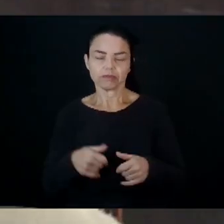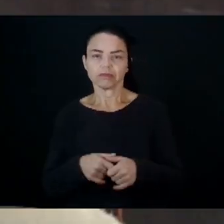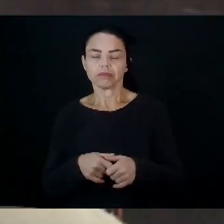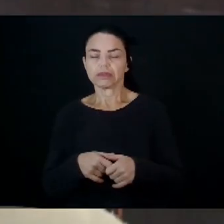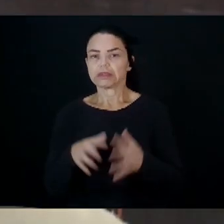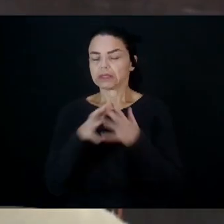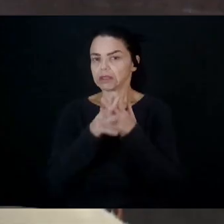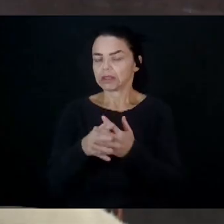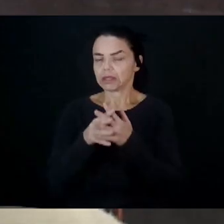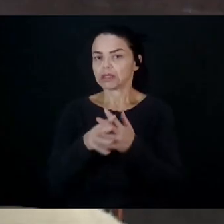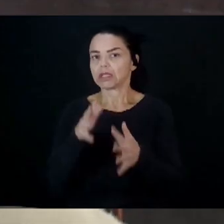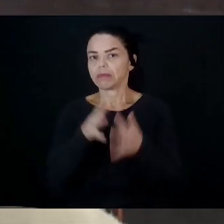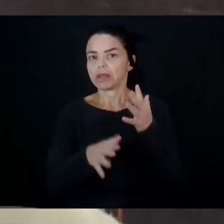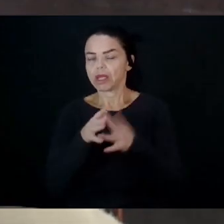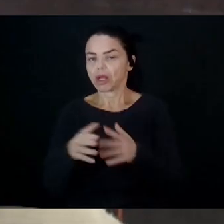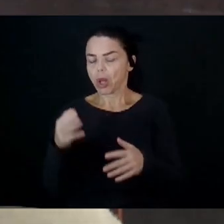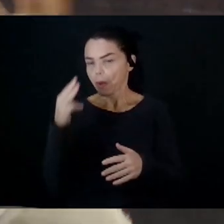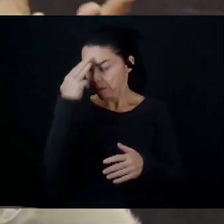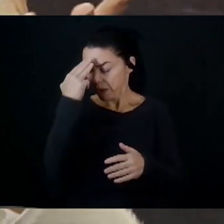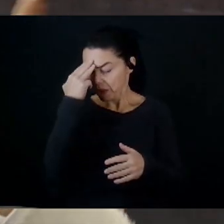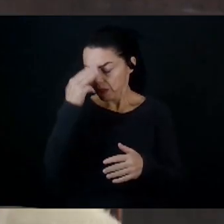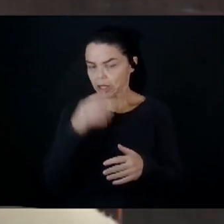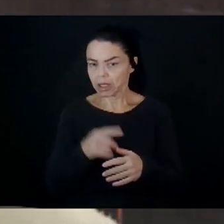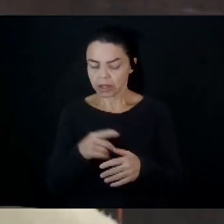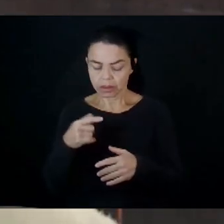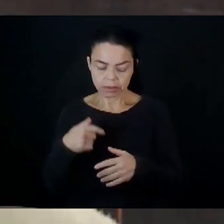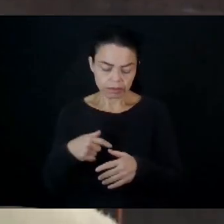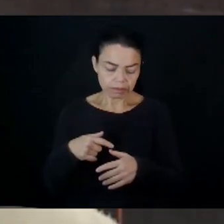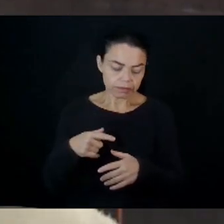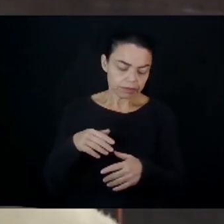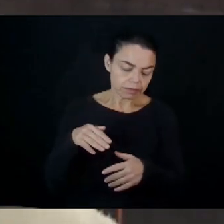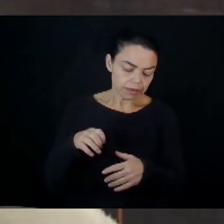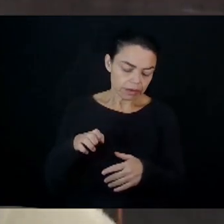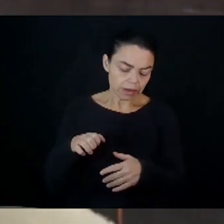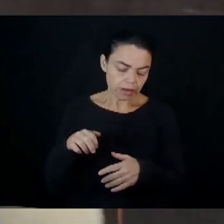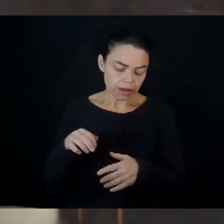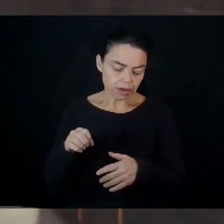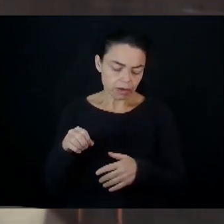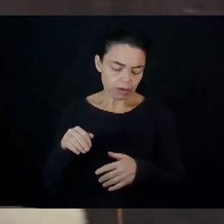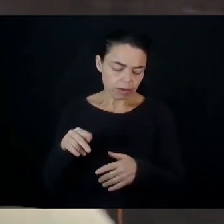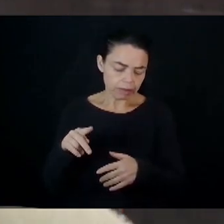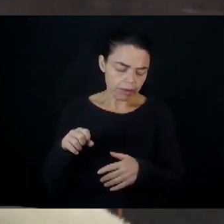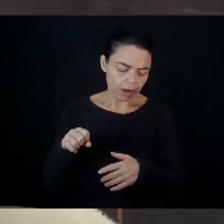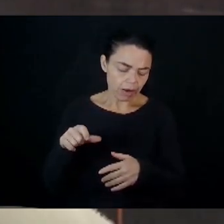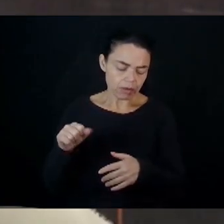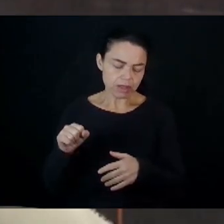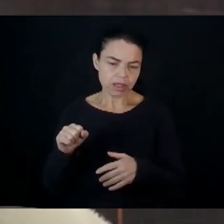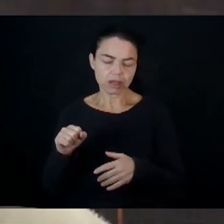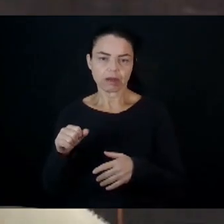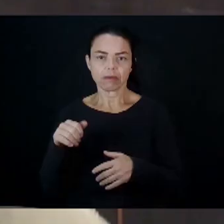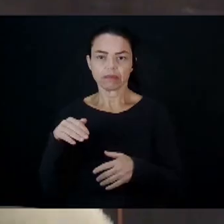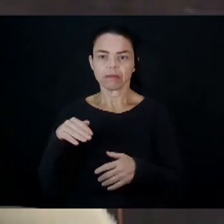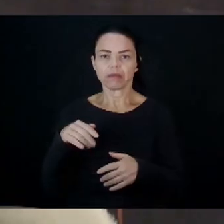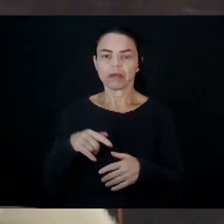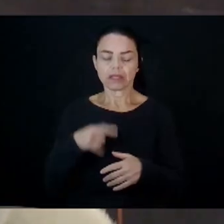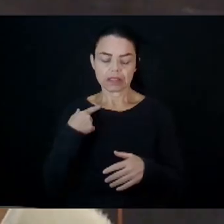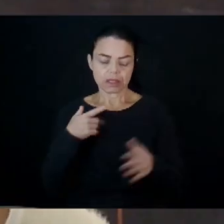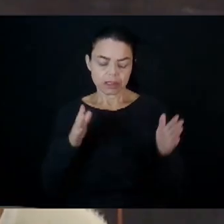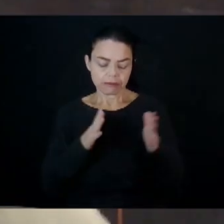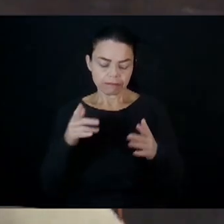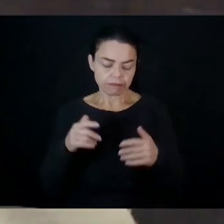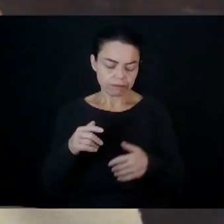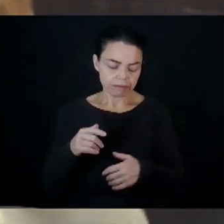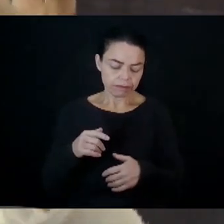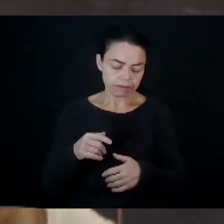mentais. Muitas vezes as pessoas começam principalmente as mulheres, né, dessa geração que estão entrando na perimenopausa, geralmente são